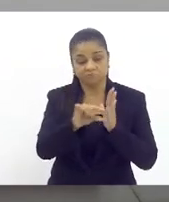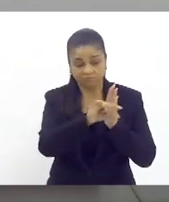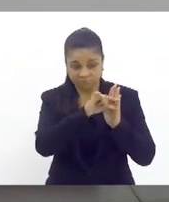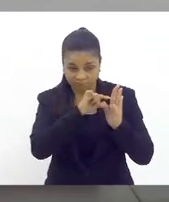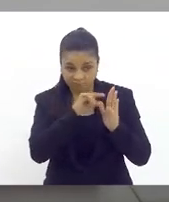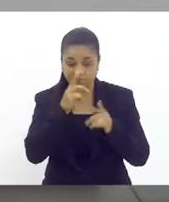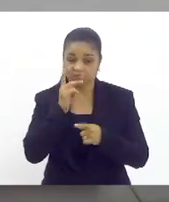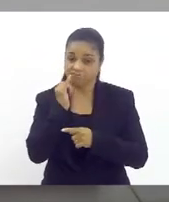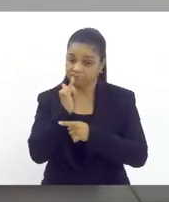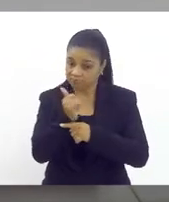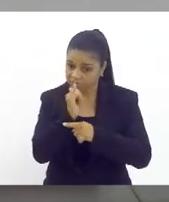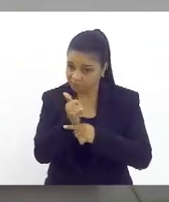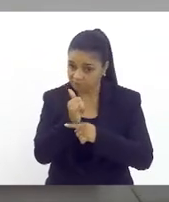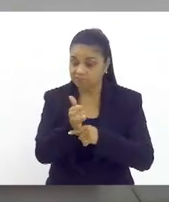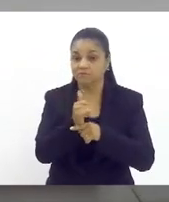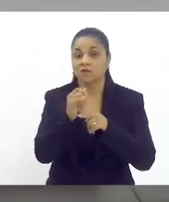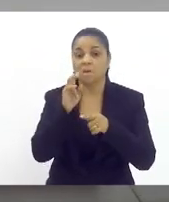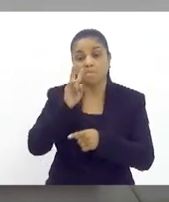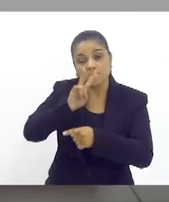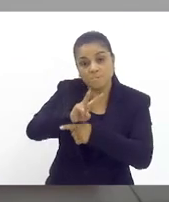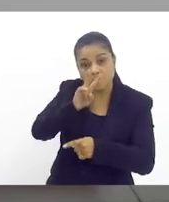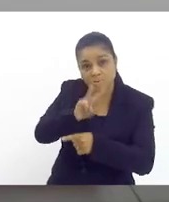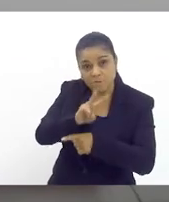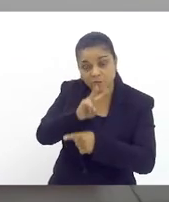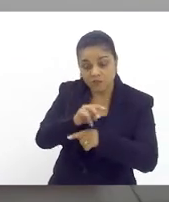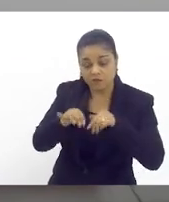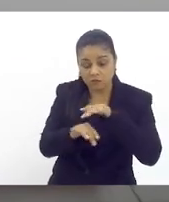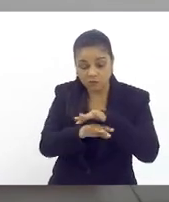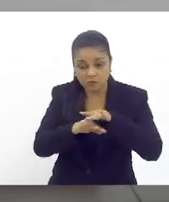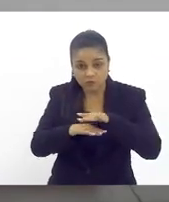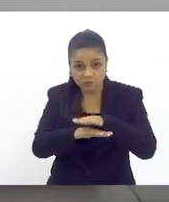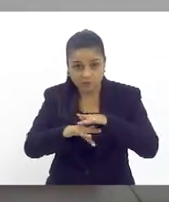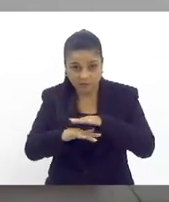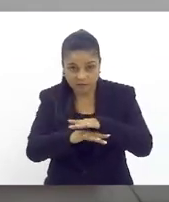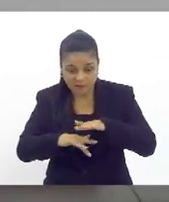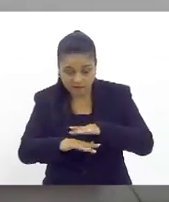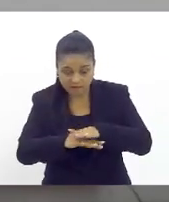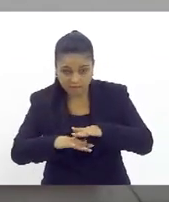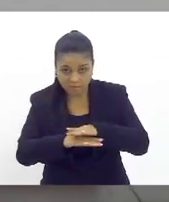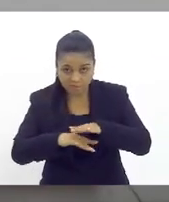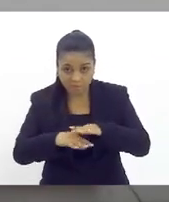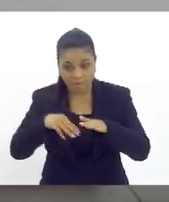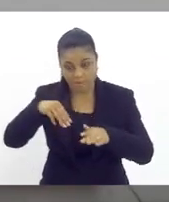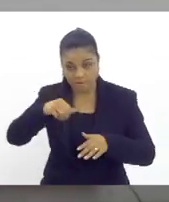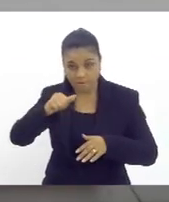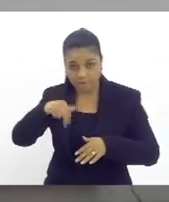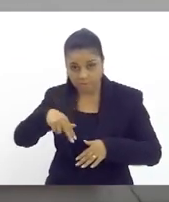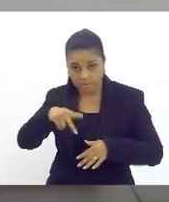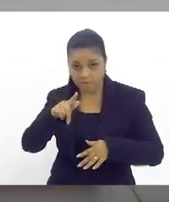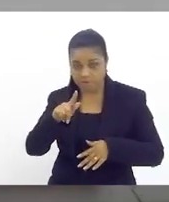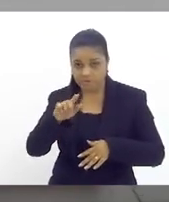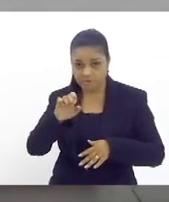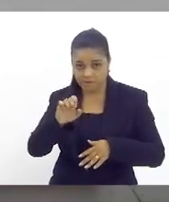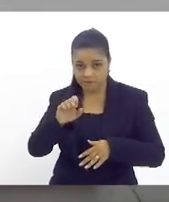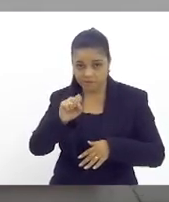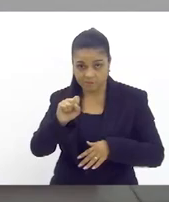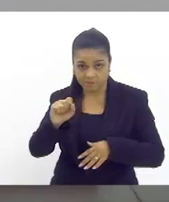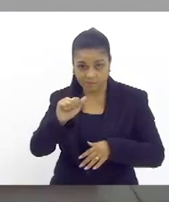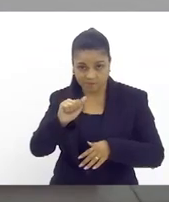manguezais das restingas mas não tá especificado de que tamanho a gente está dizendo